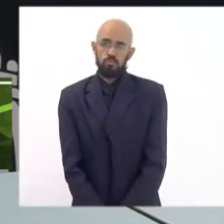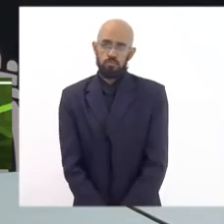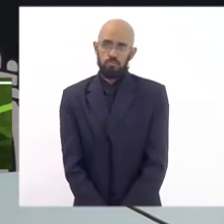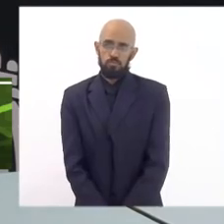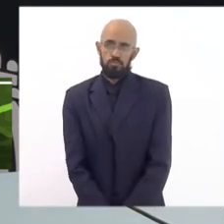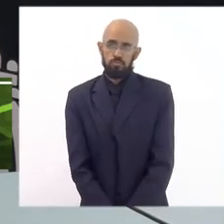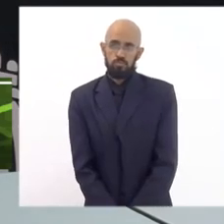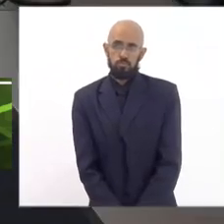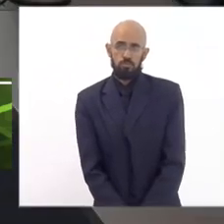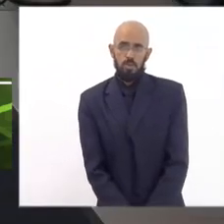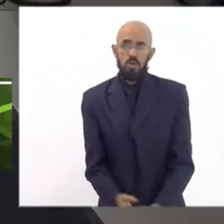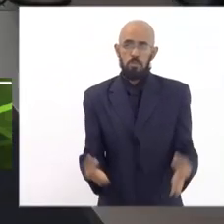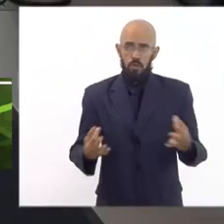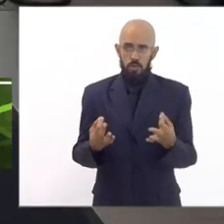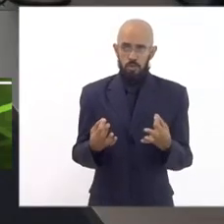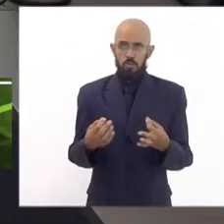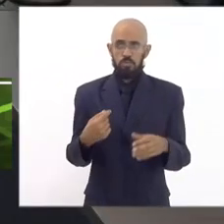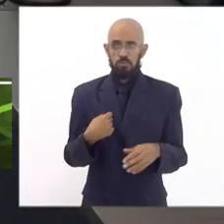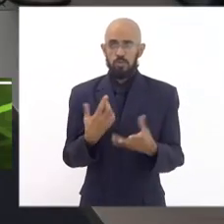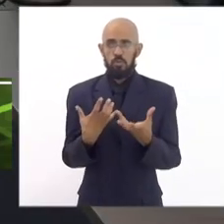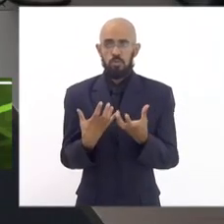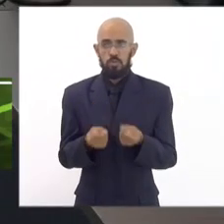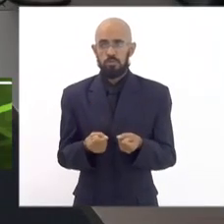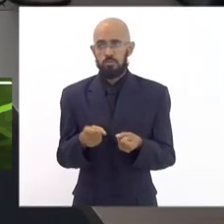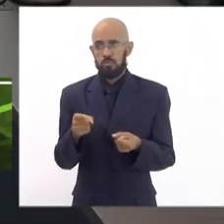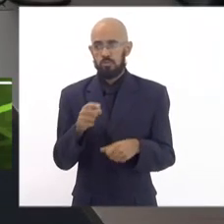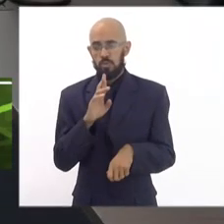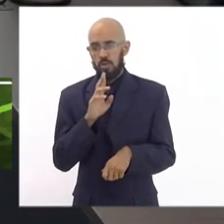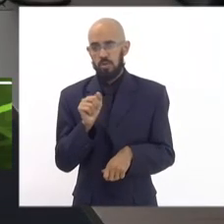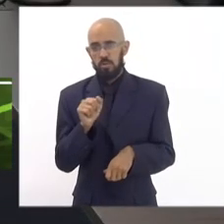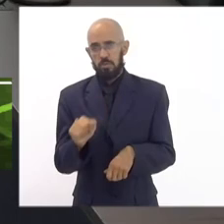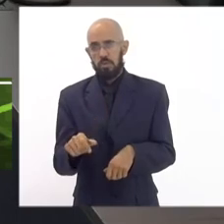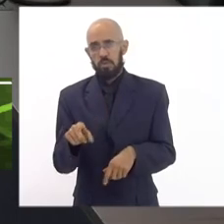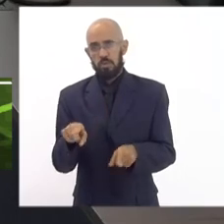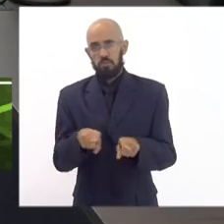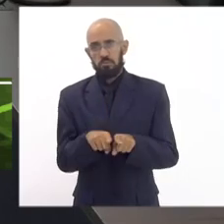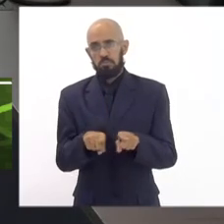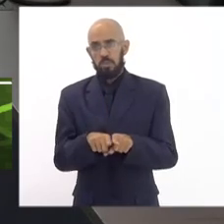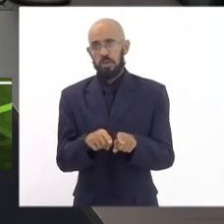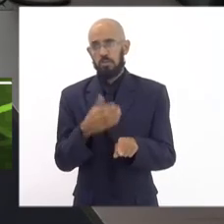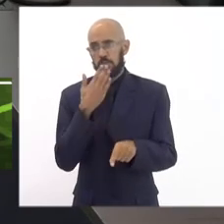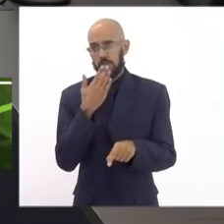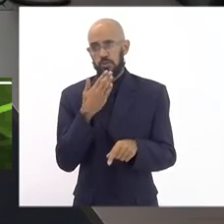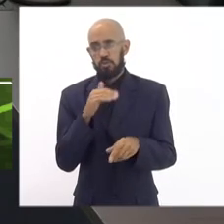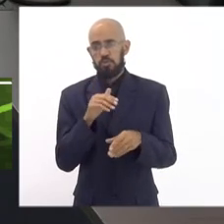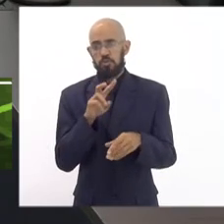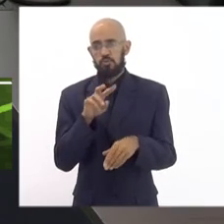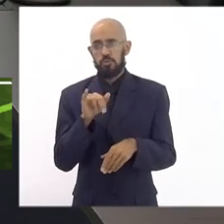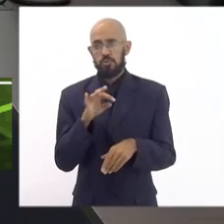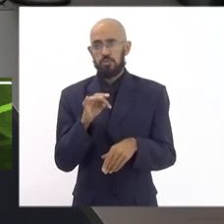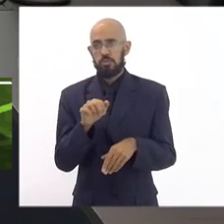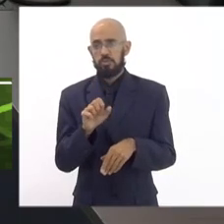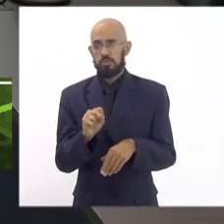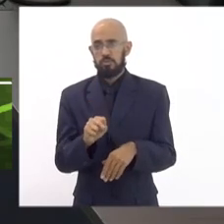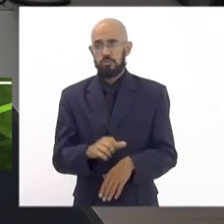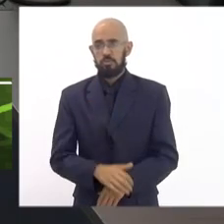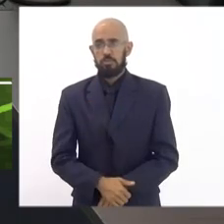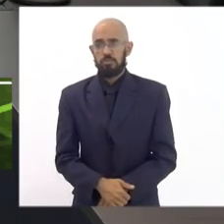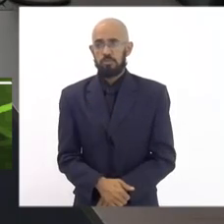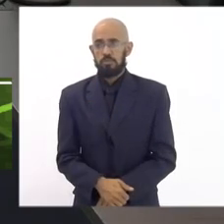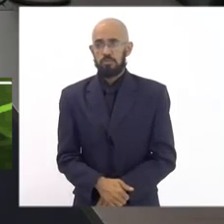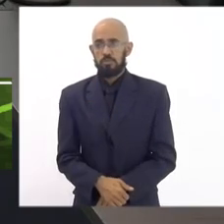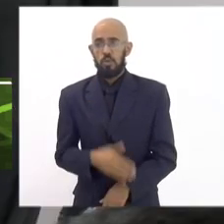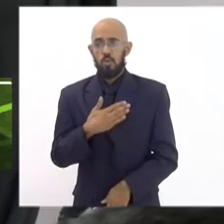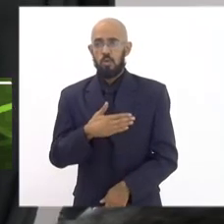Eu recebo e concedido aqui o pedido de vista do deputado Amorim. Aliás, eu não só